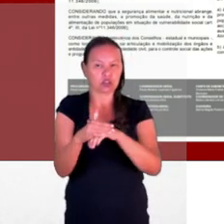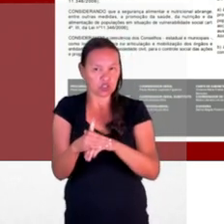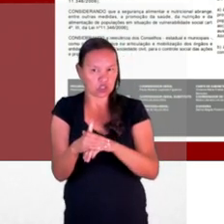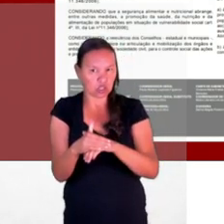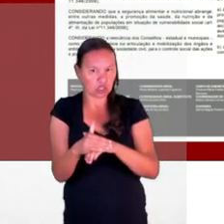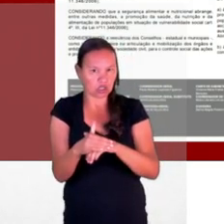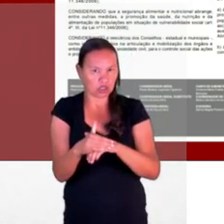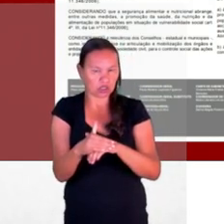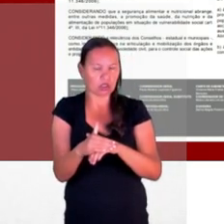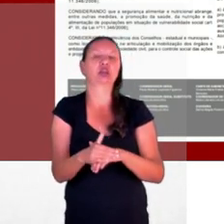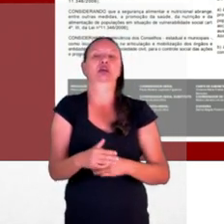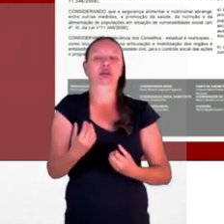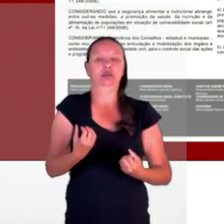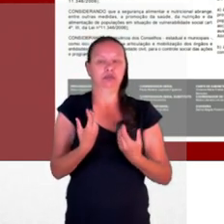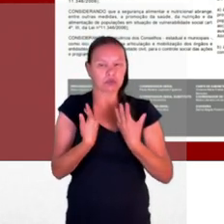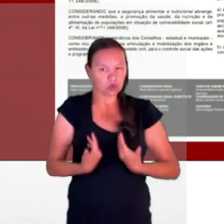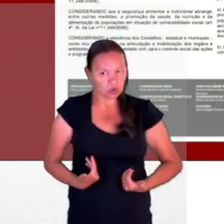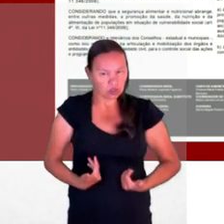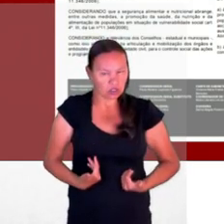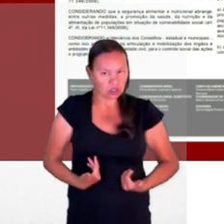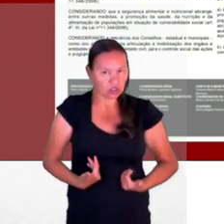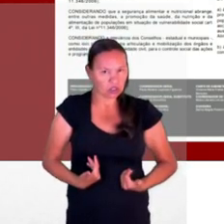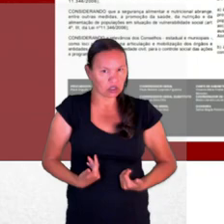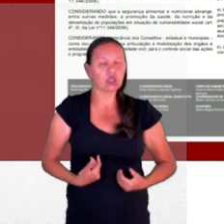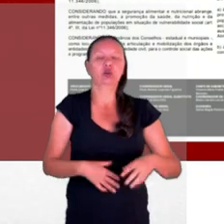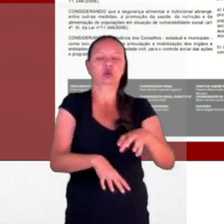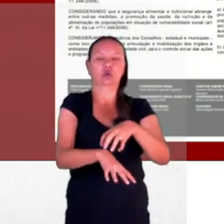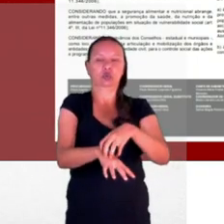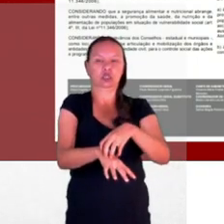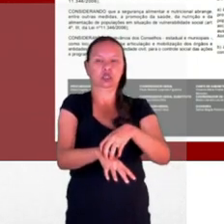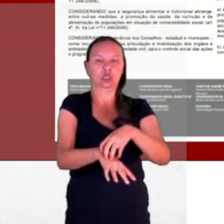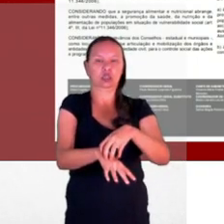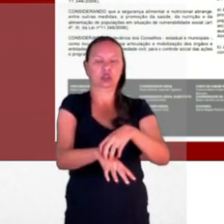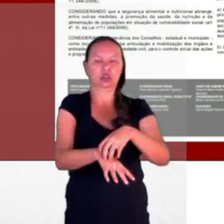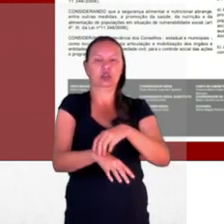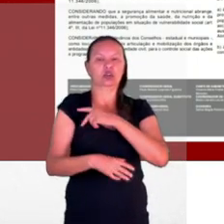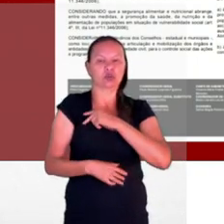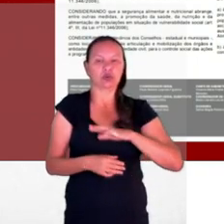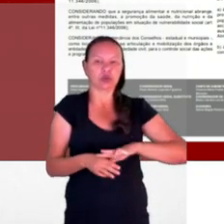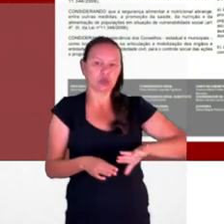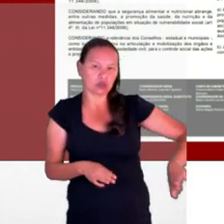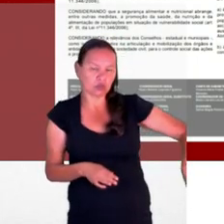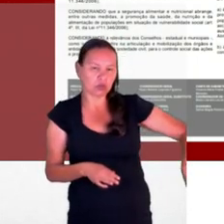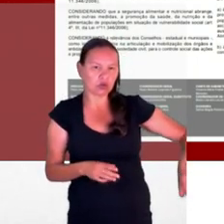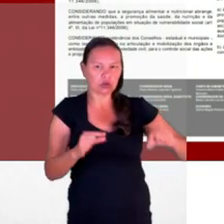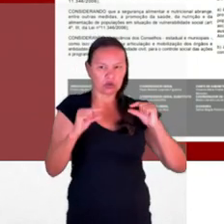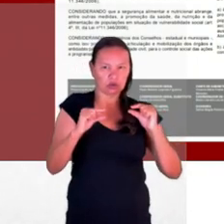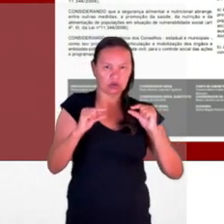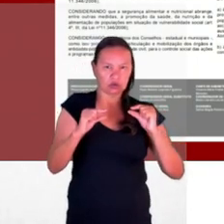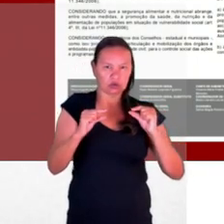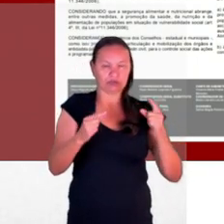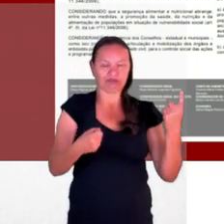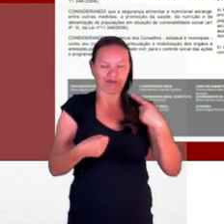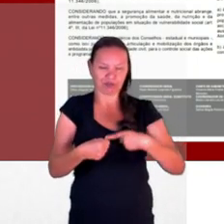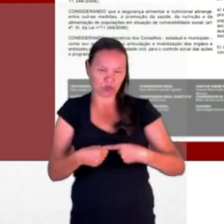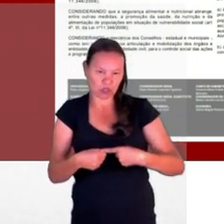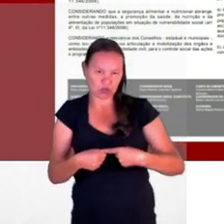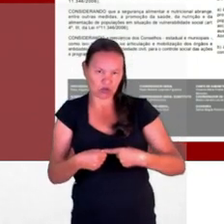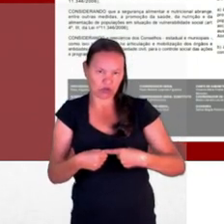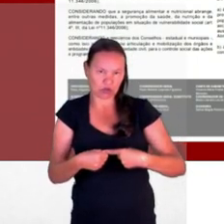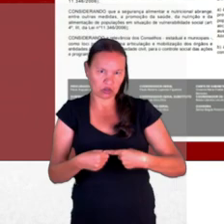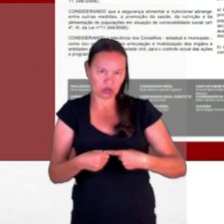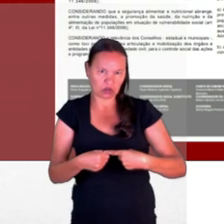e nutre por assim dizer a unidade institucional e diminui a a hipertrofia da